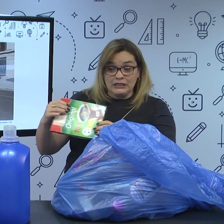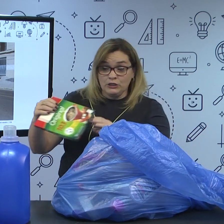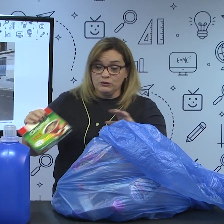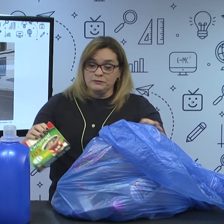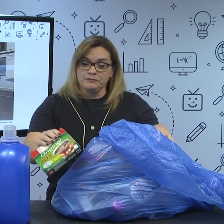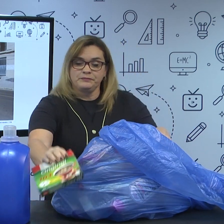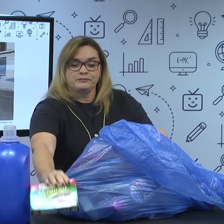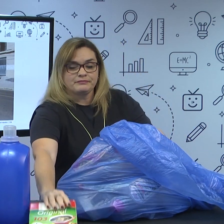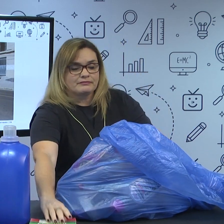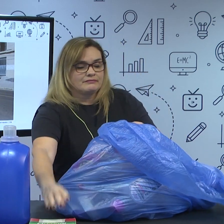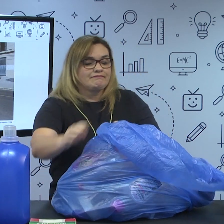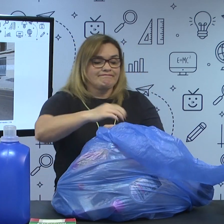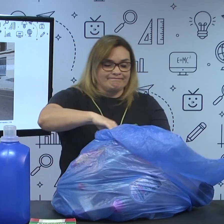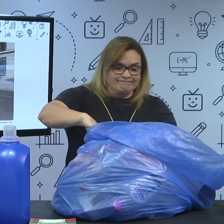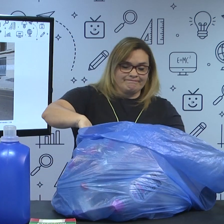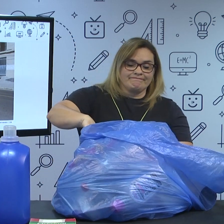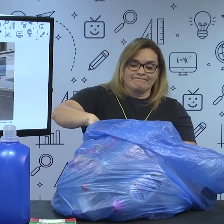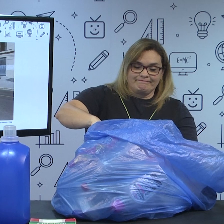papelão,